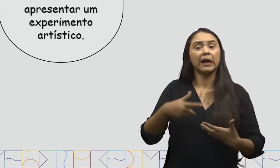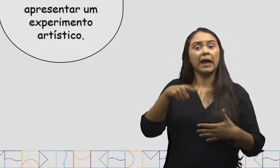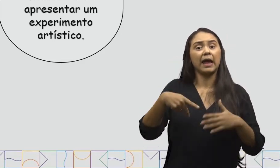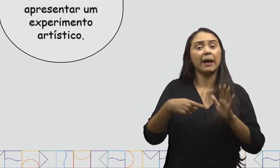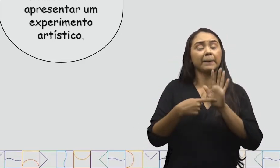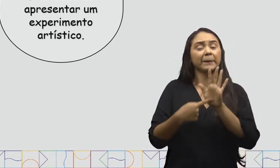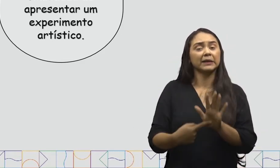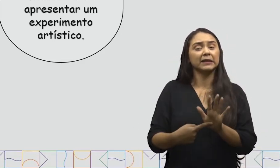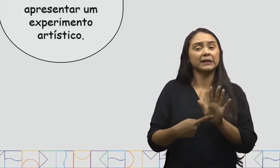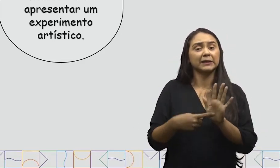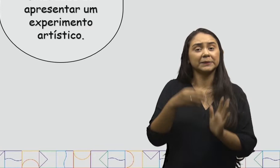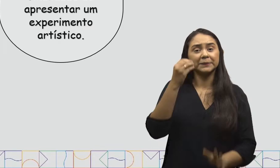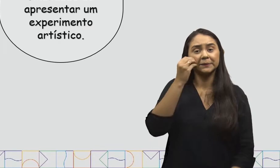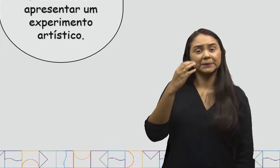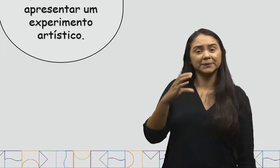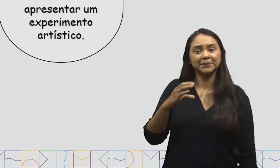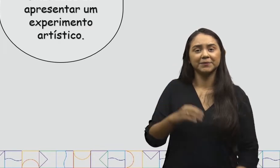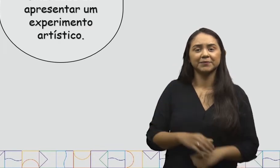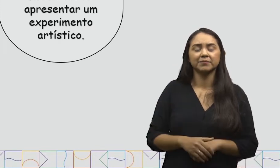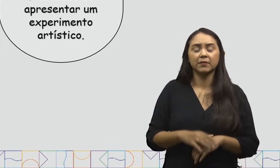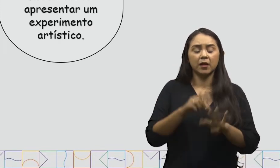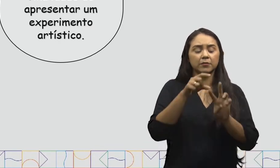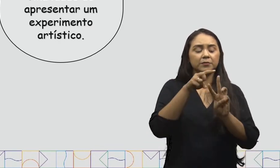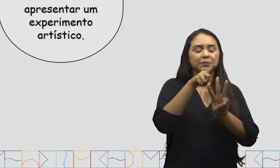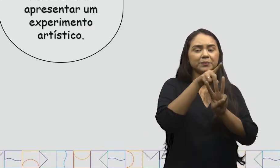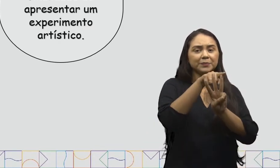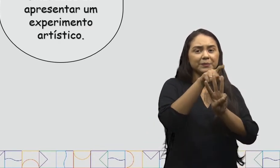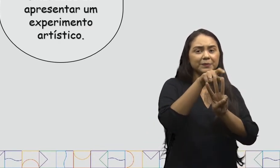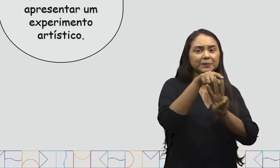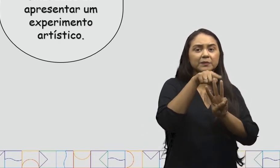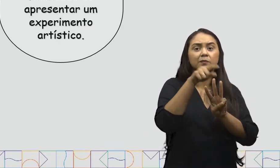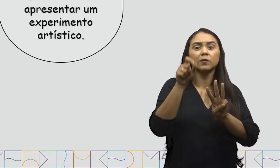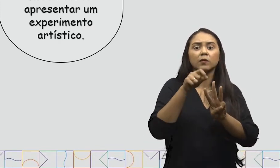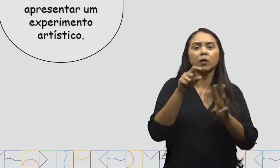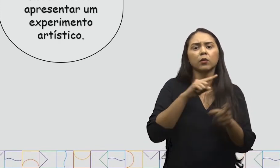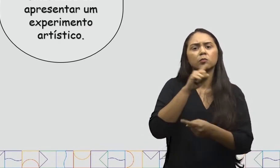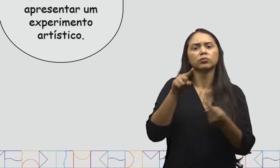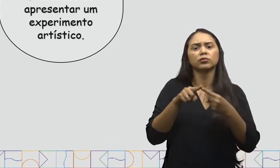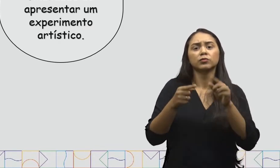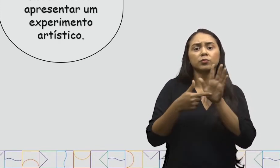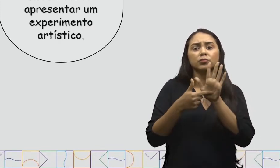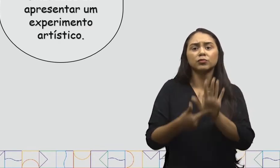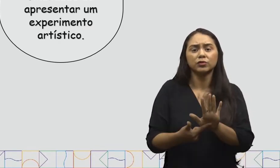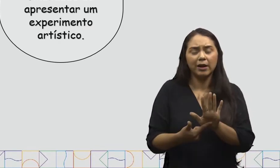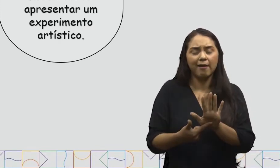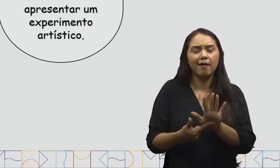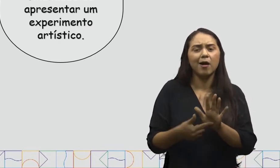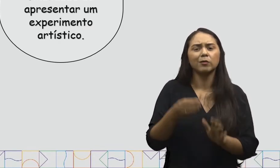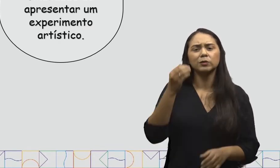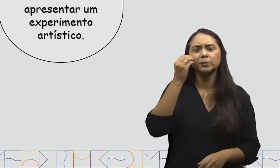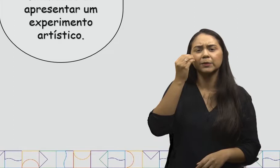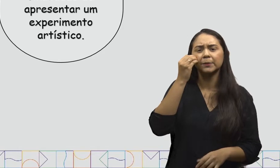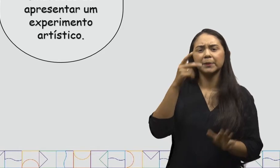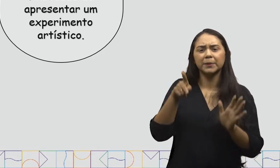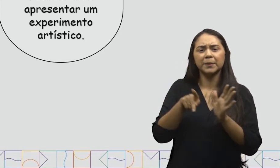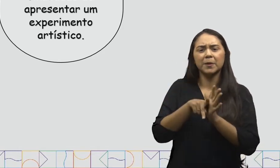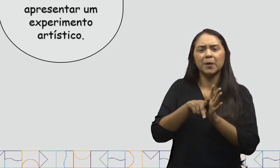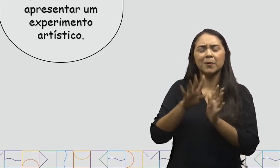experimento. Vamos para a terceira opção. Tem a finalidade de apresentar um experimento